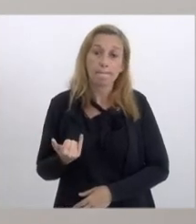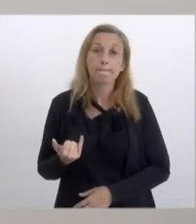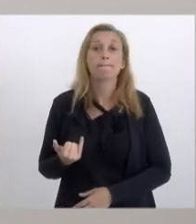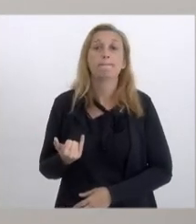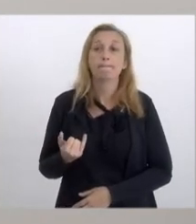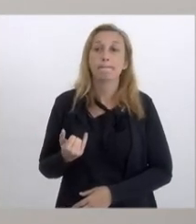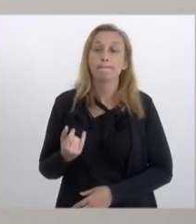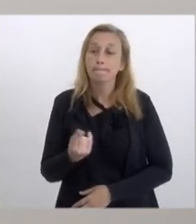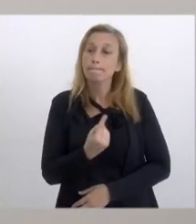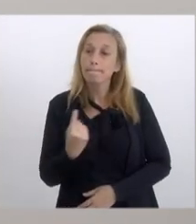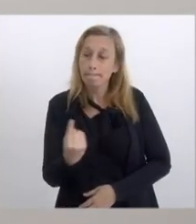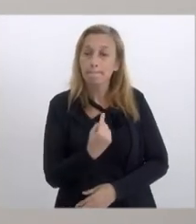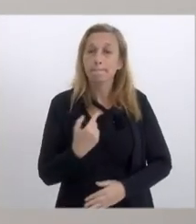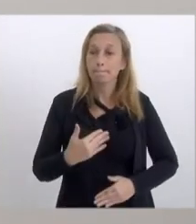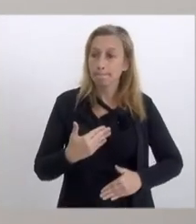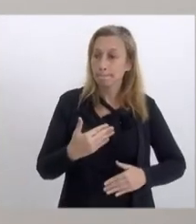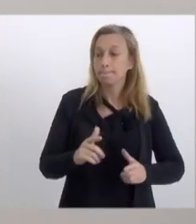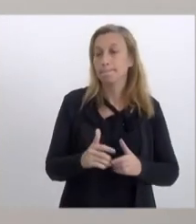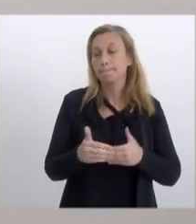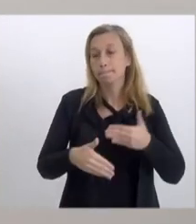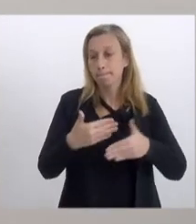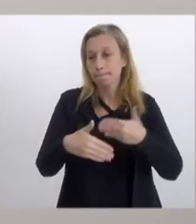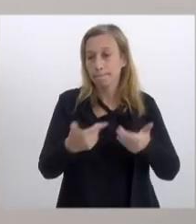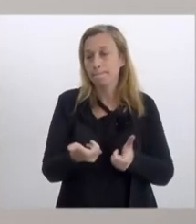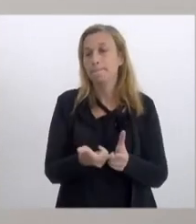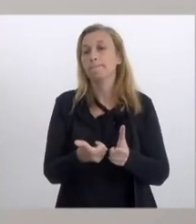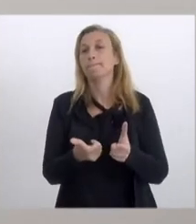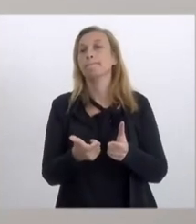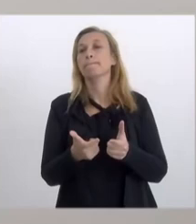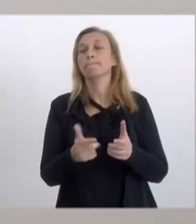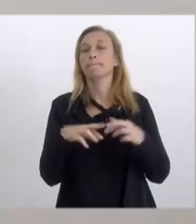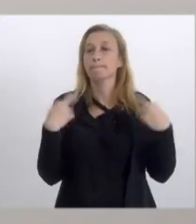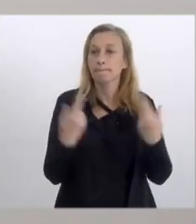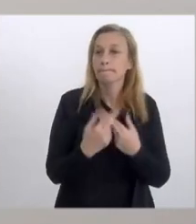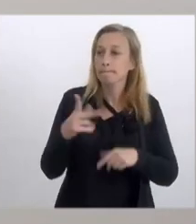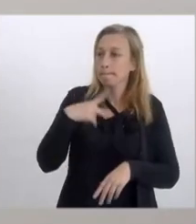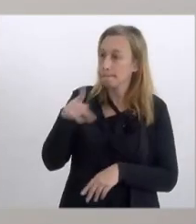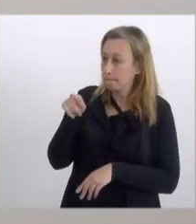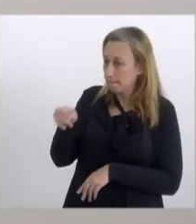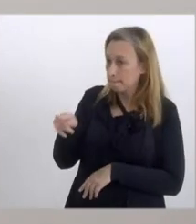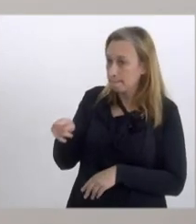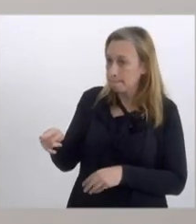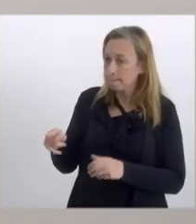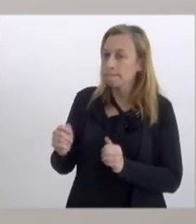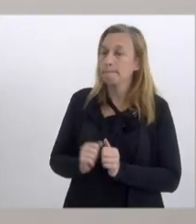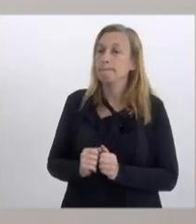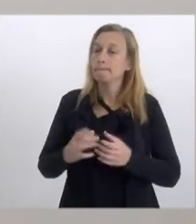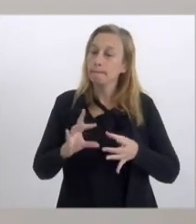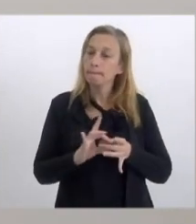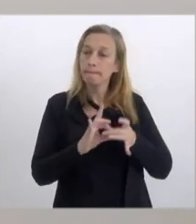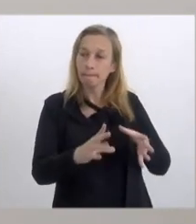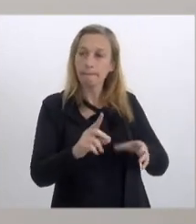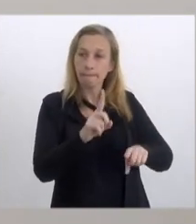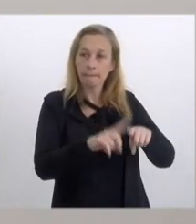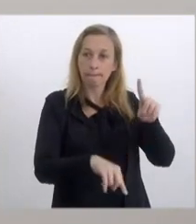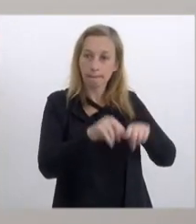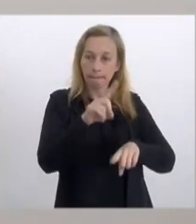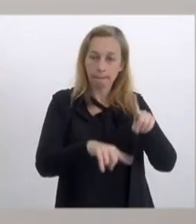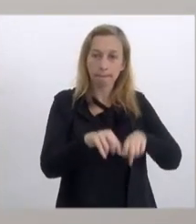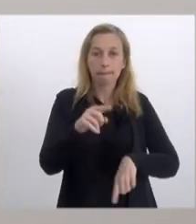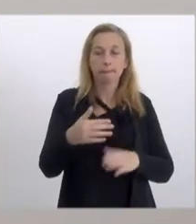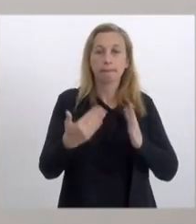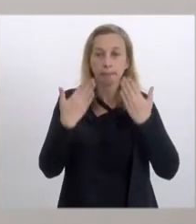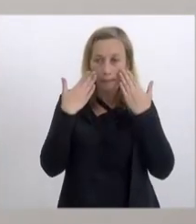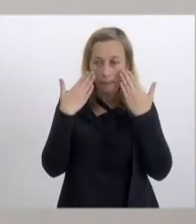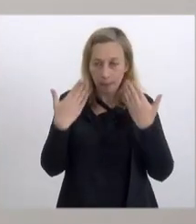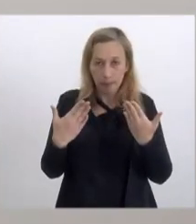primordial para a nossa evolução da nossa reunião, dizendo e reforçando que ela estará nos disponibilizando material que foi aqui mostrado